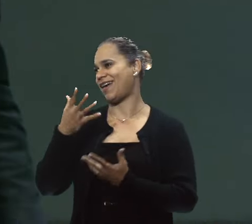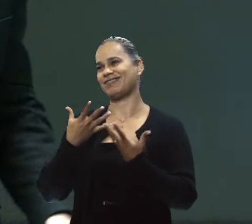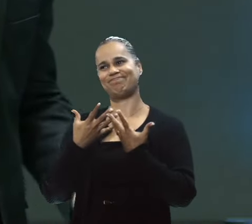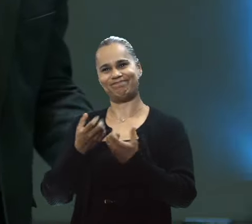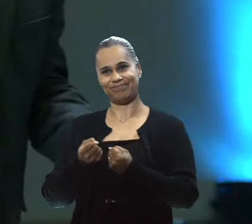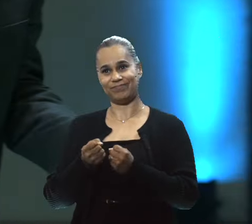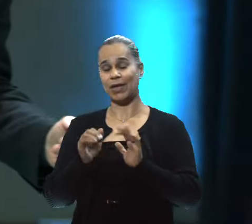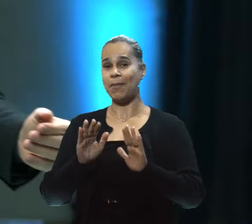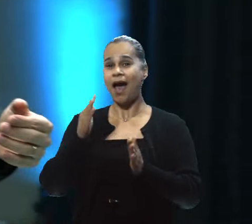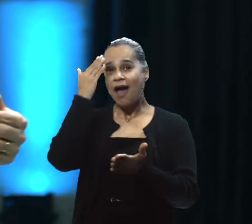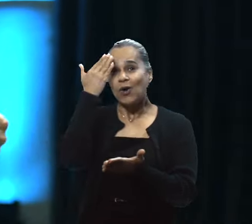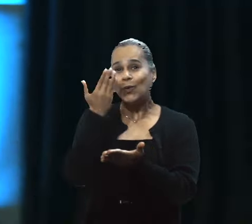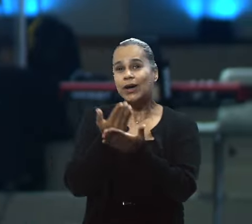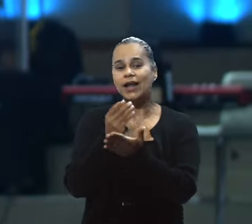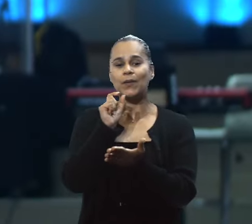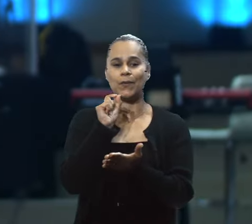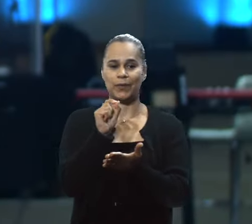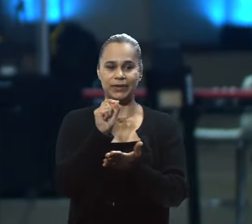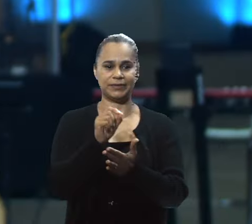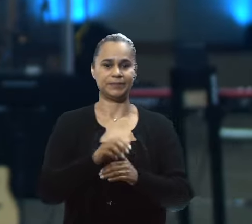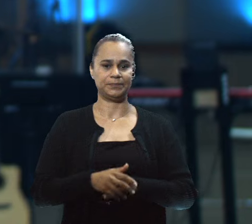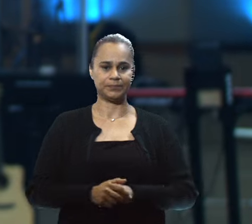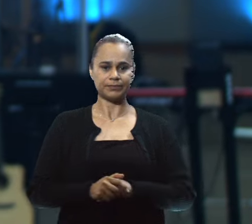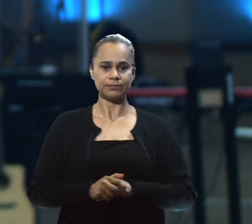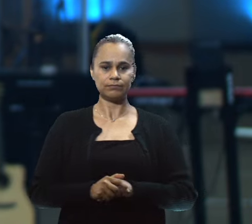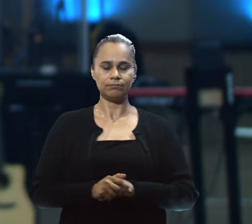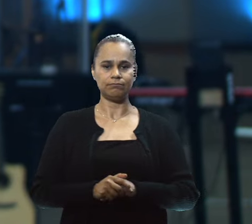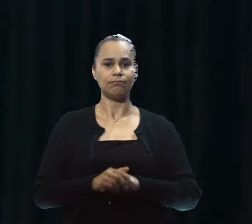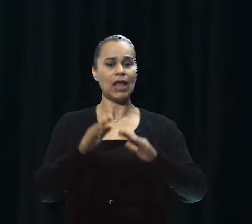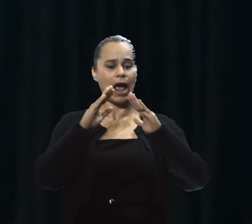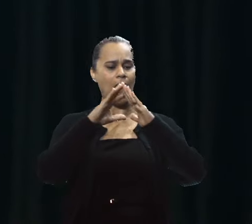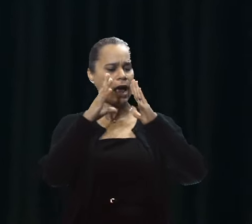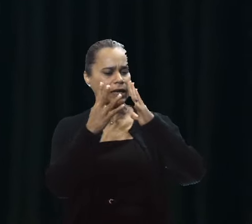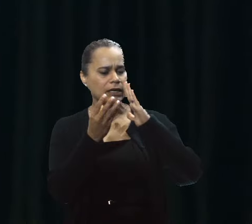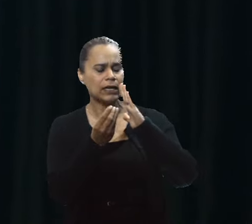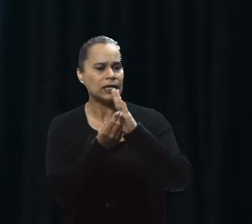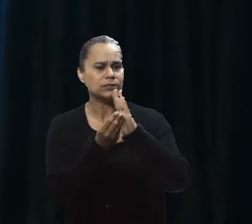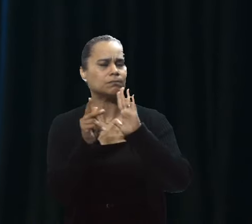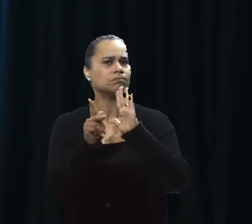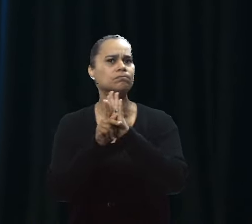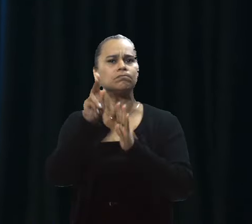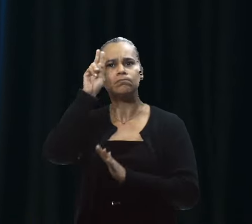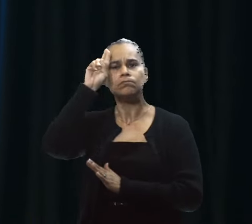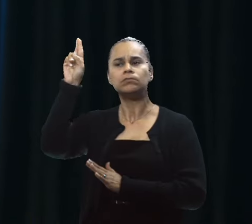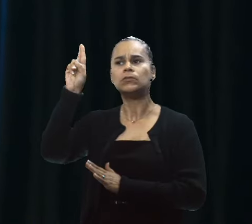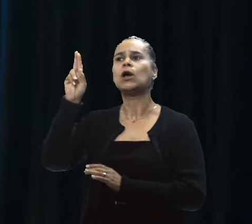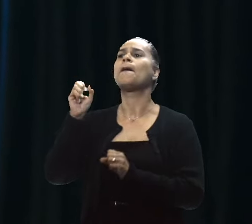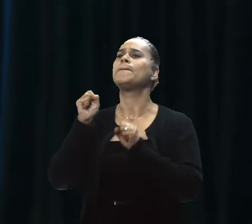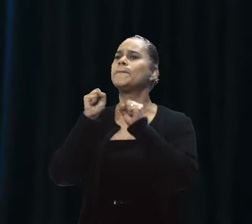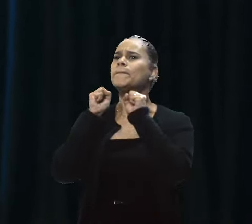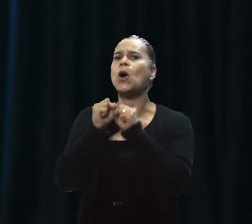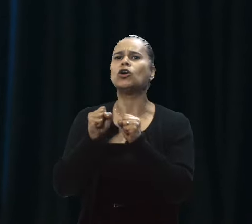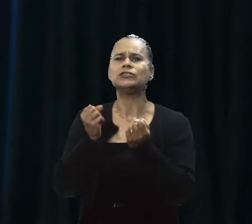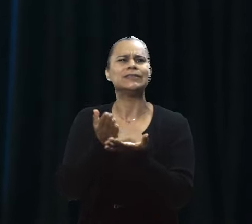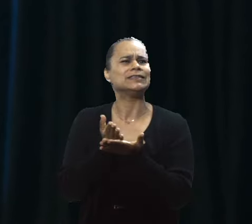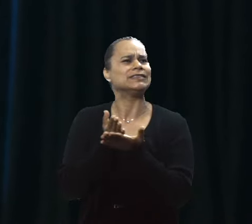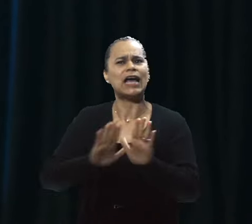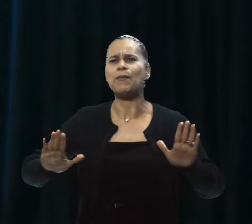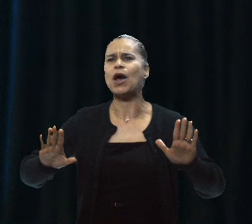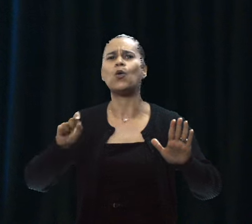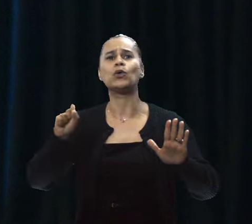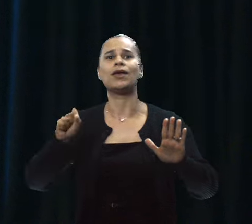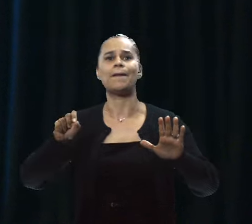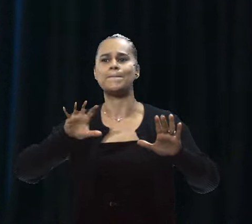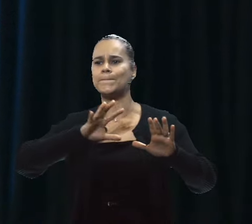Agora, eu creio que a igreja do Senhor Jesus pode acabar com essa polarização em nome de Jesus. Eu